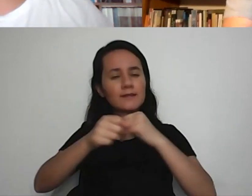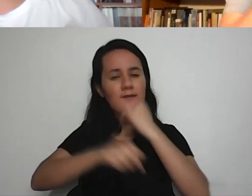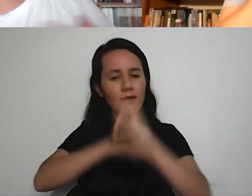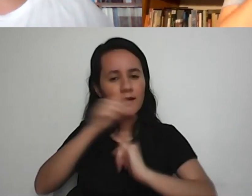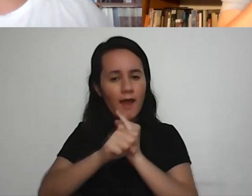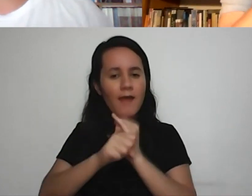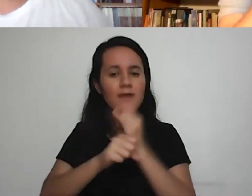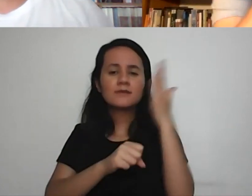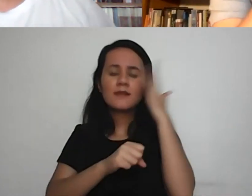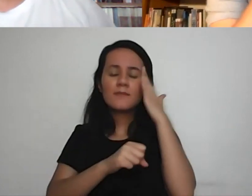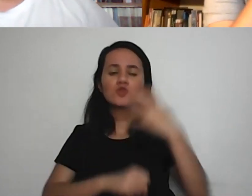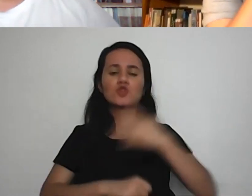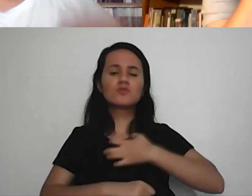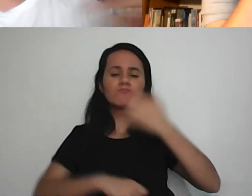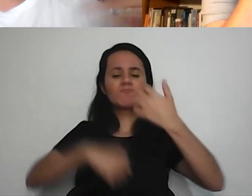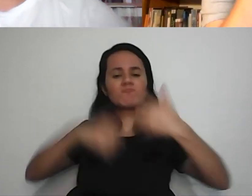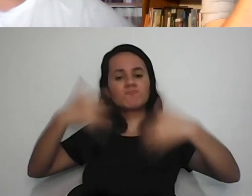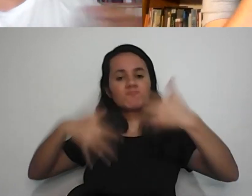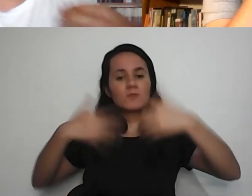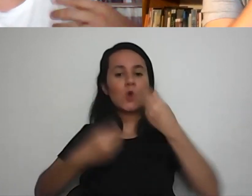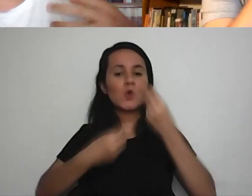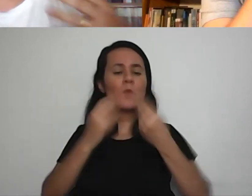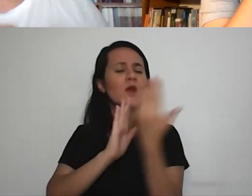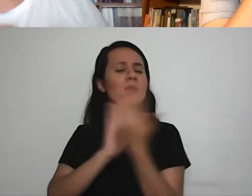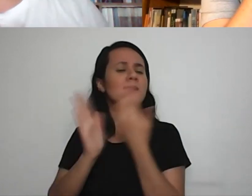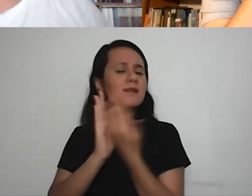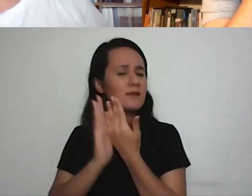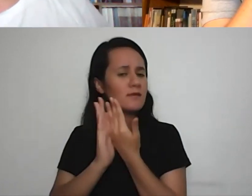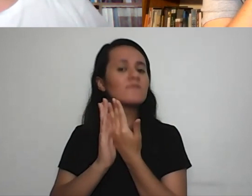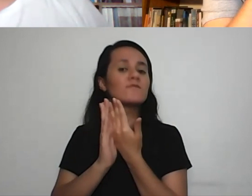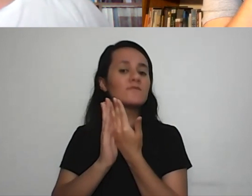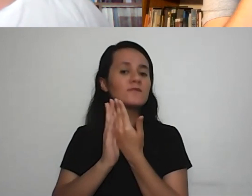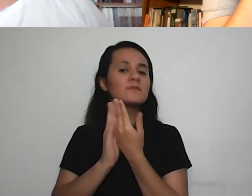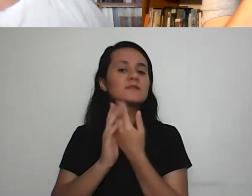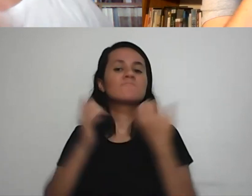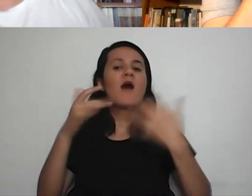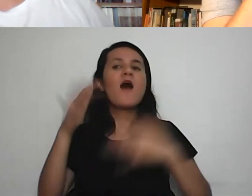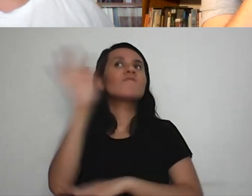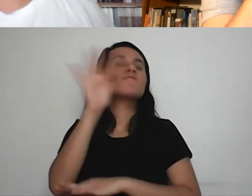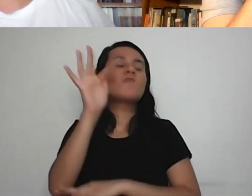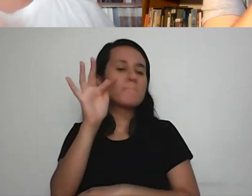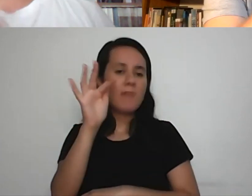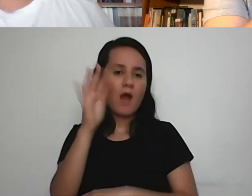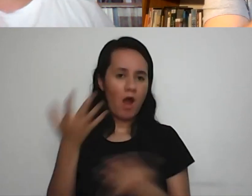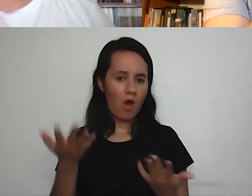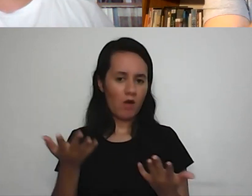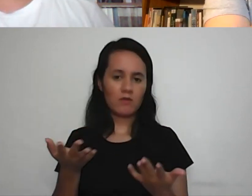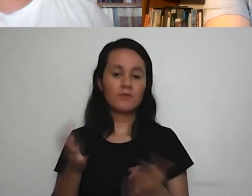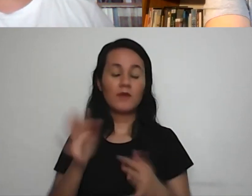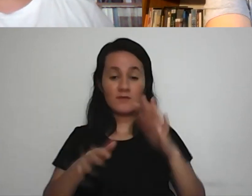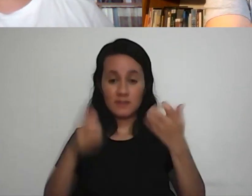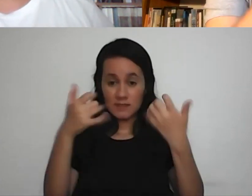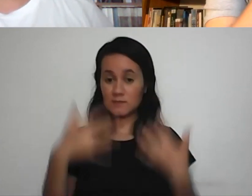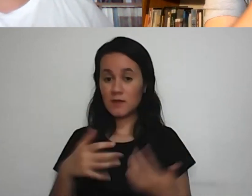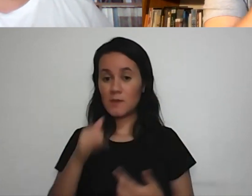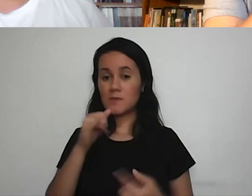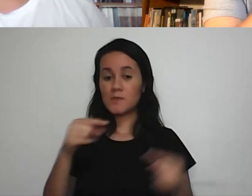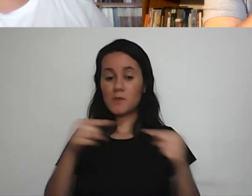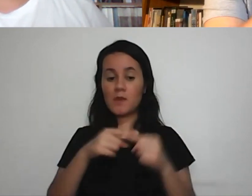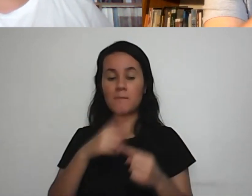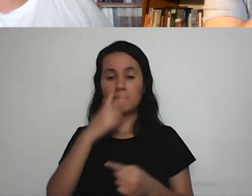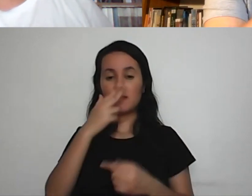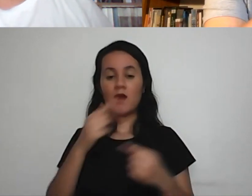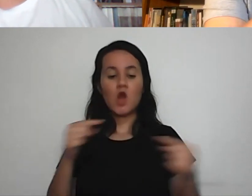jeito desinibido, né? Sobre o livro, né? Sem as formalidades. Eu acho que isso, quando fala em uma relação mais viva com